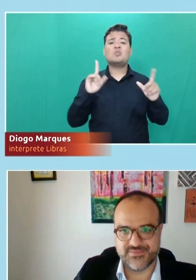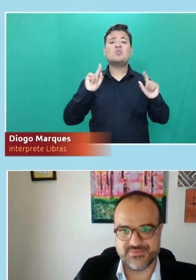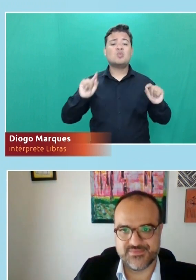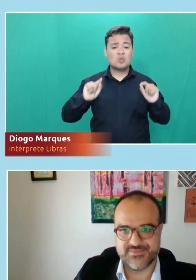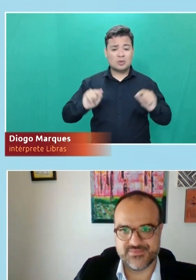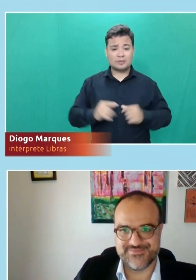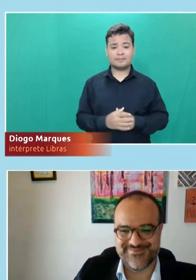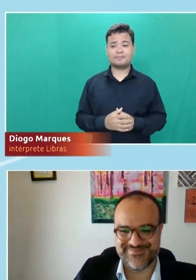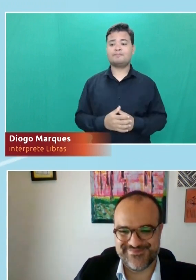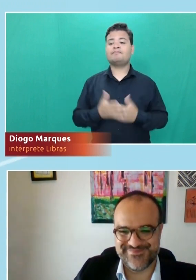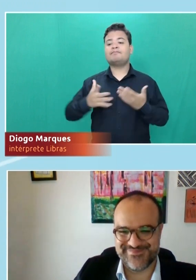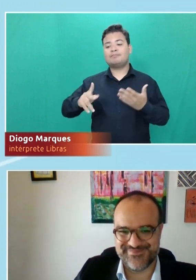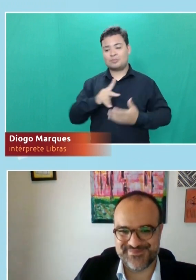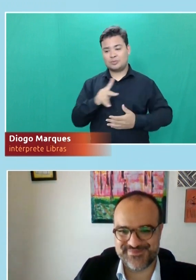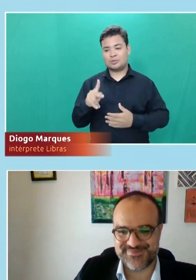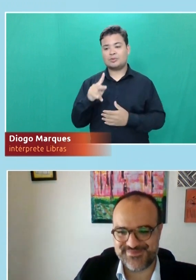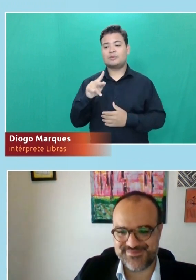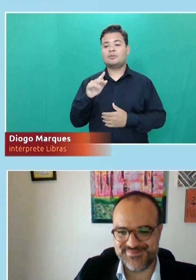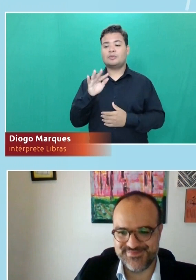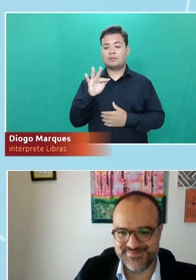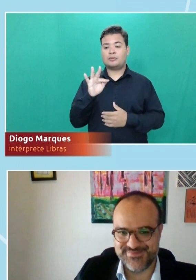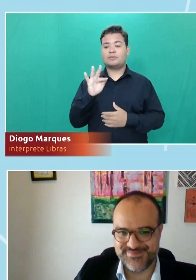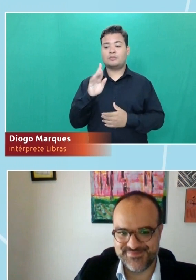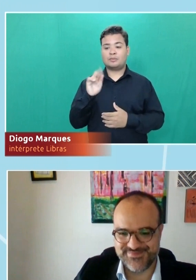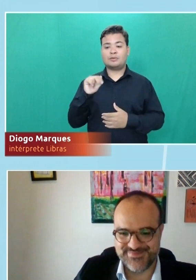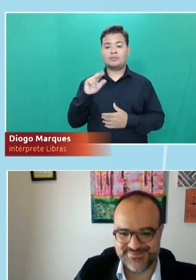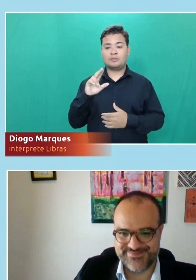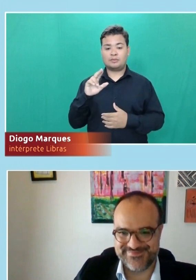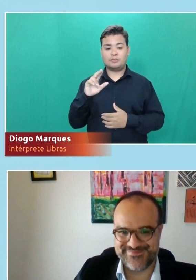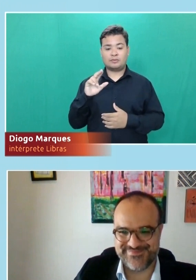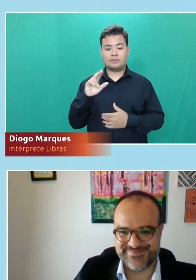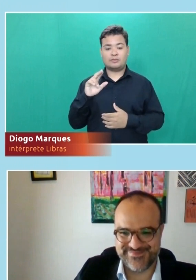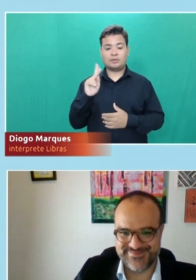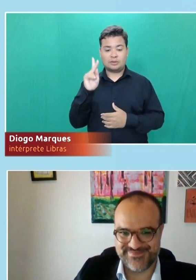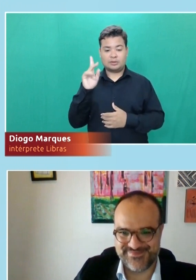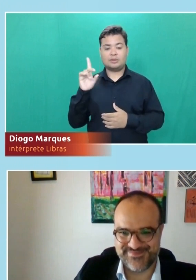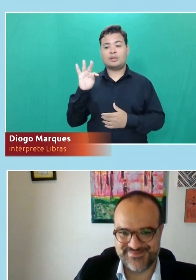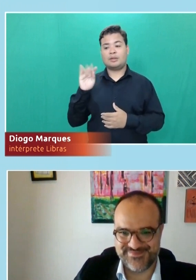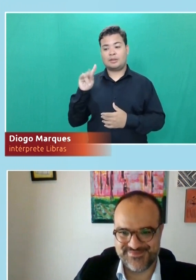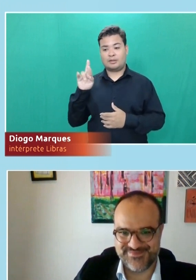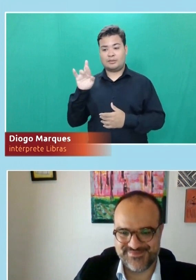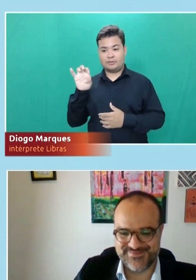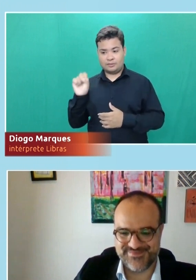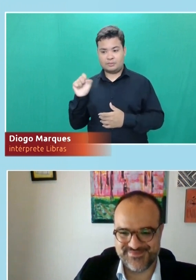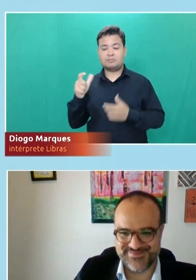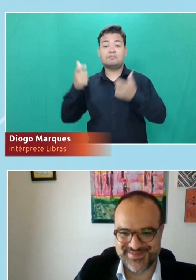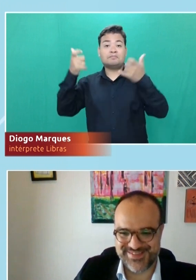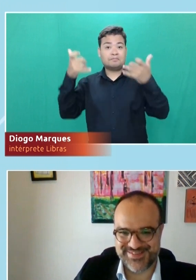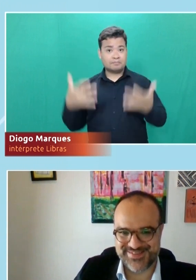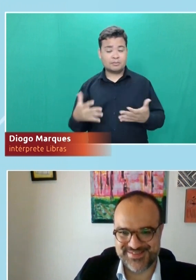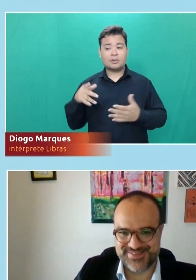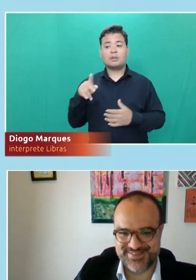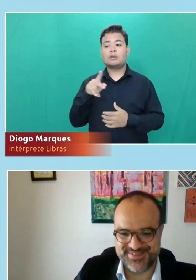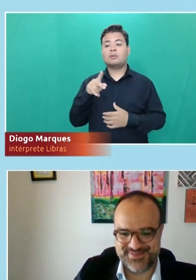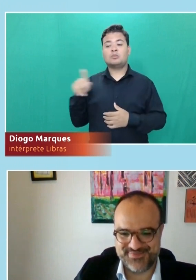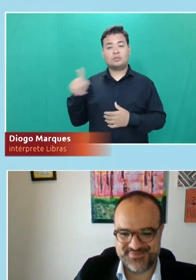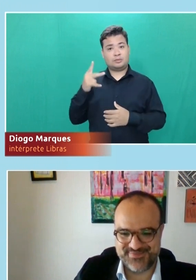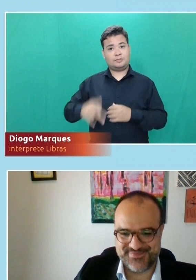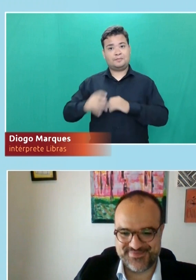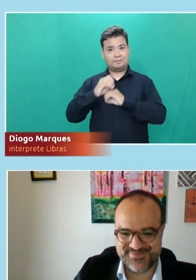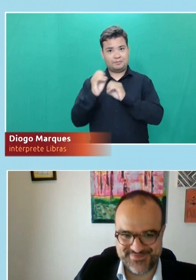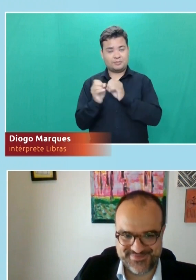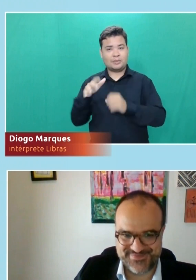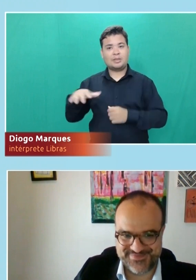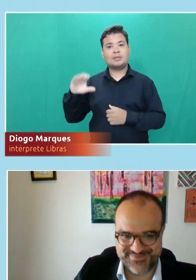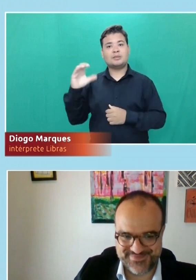professor Frank Tavares, que é cientista político e trabalha aqui na Faculdade de Ciências Sociais da UFG. Olá, professor Frank,